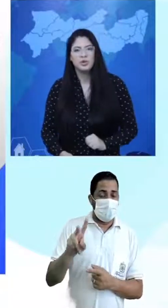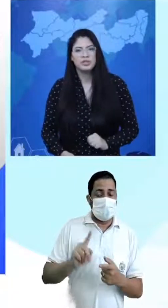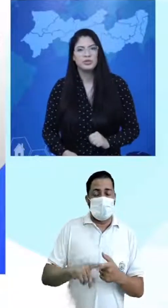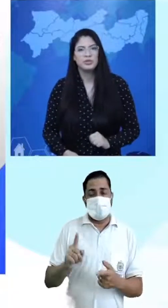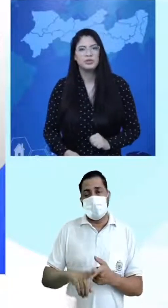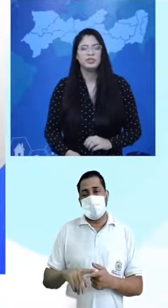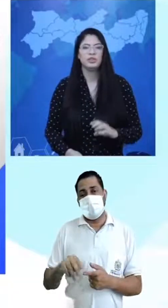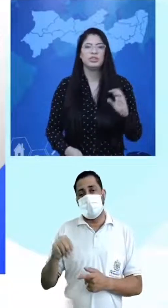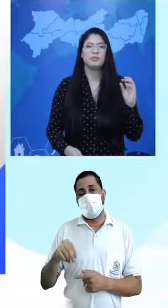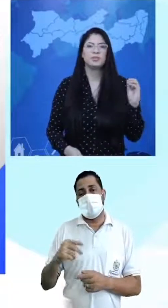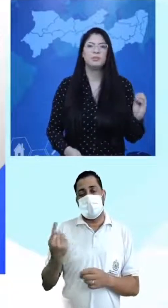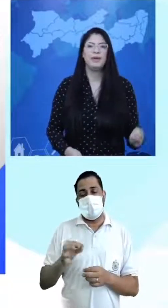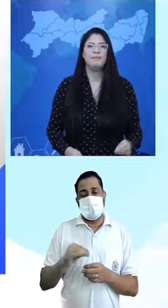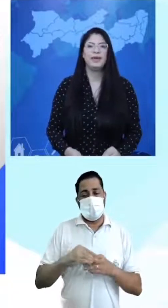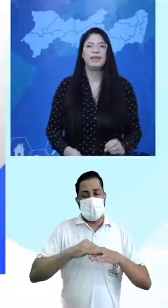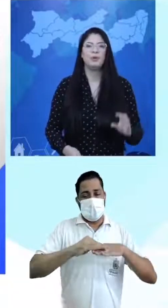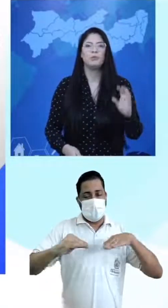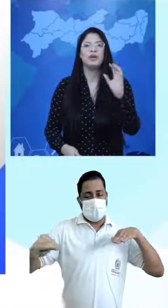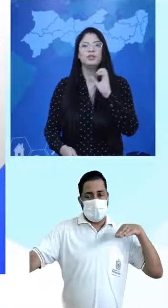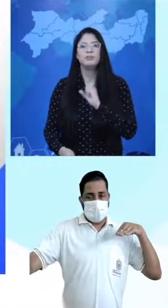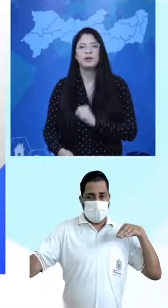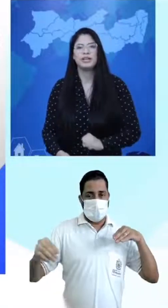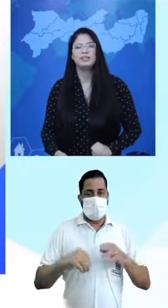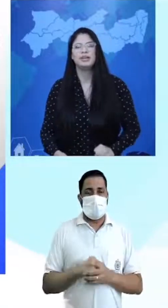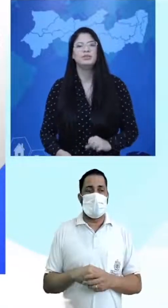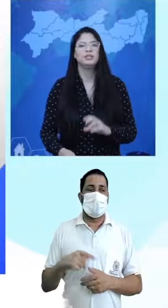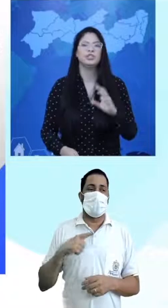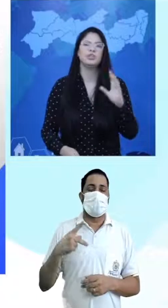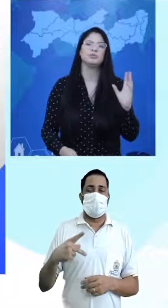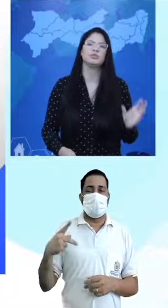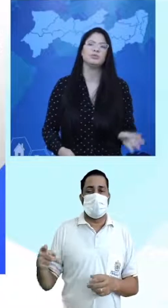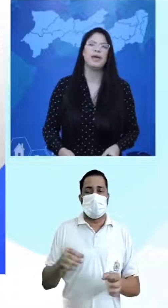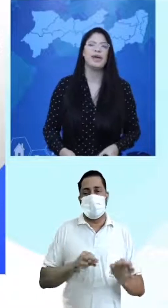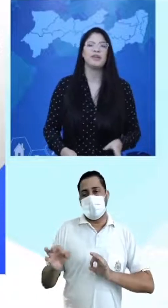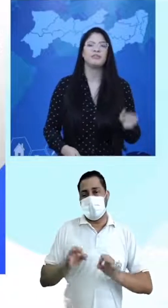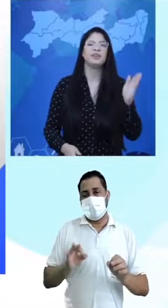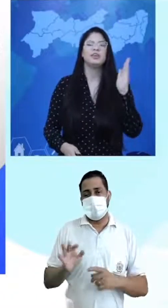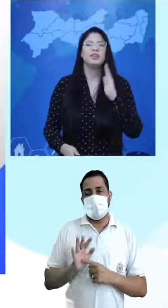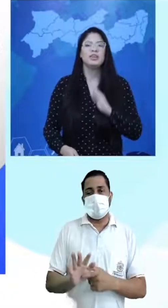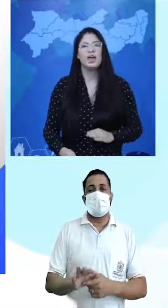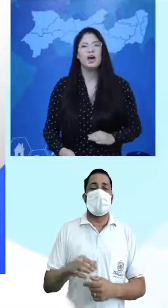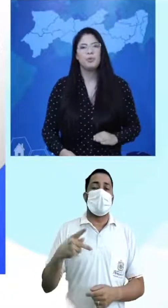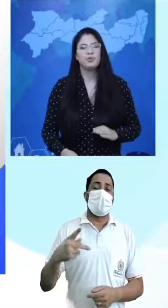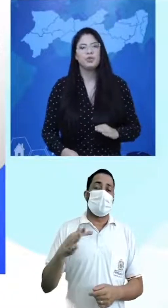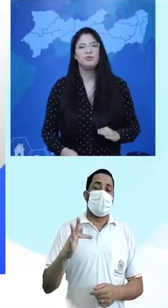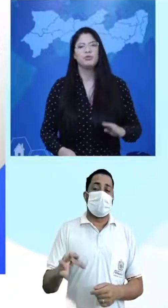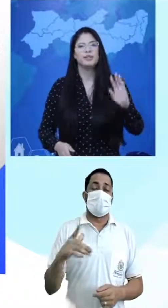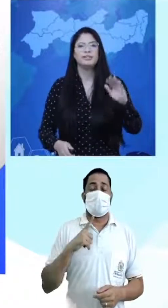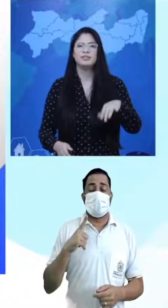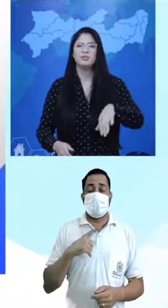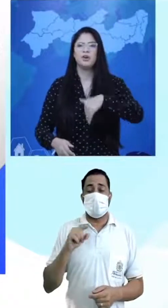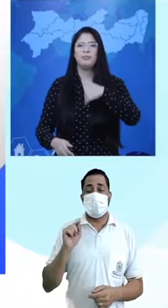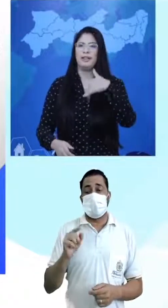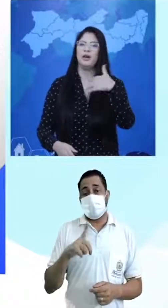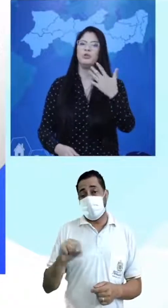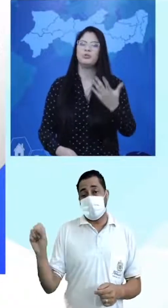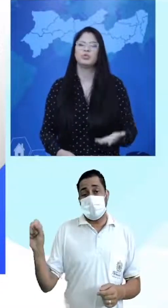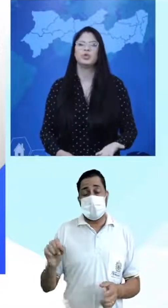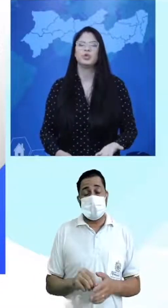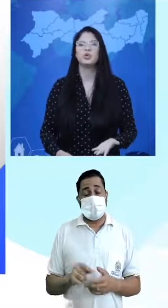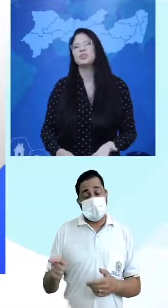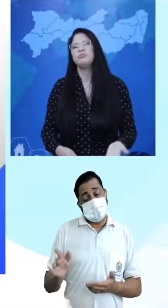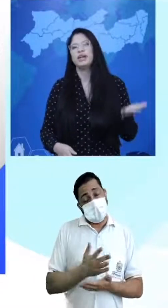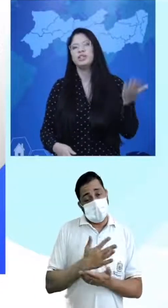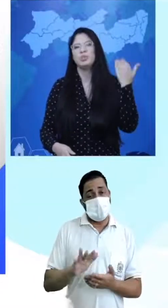do horizonte. Nós temos o PP, que é o plano de projeção. E nós temos o PF, que é o ponto de fuga. Esses são somente alguns